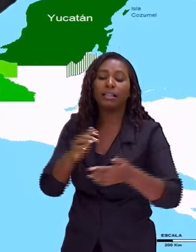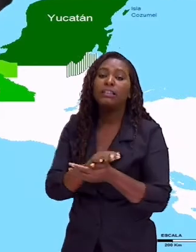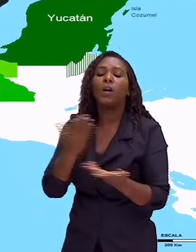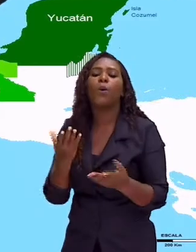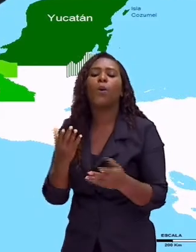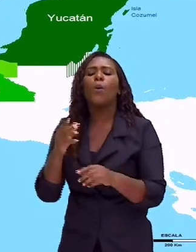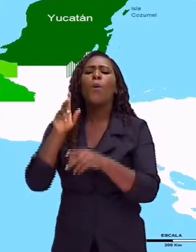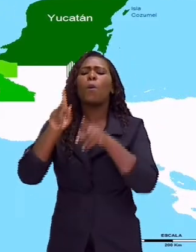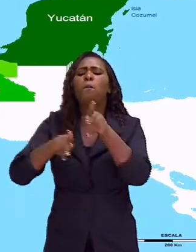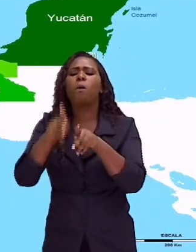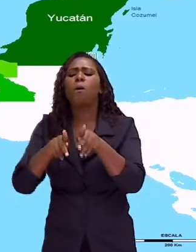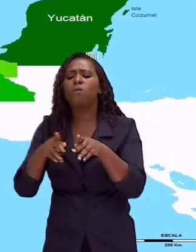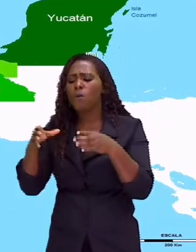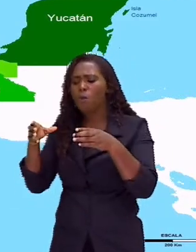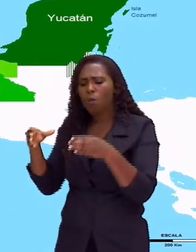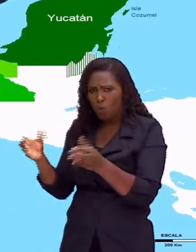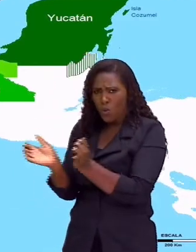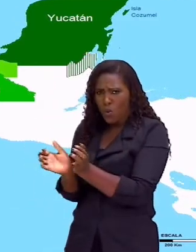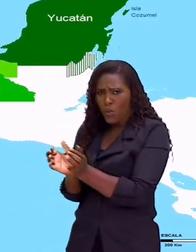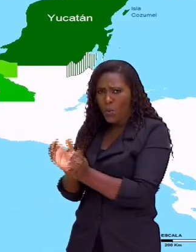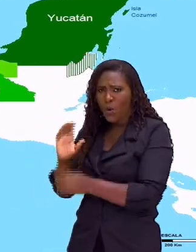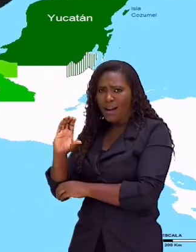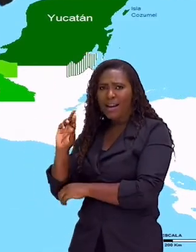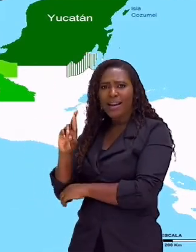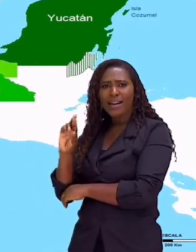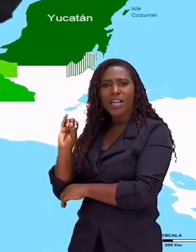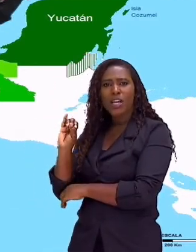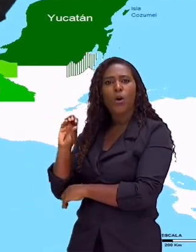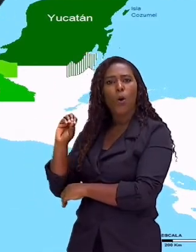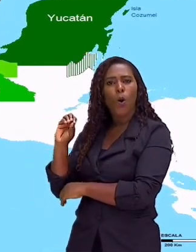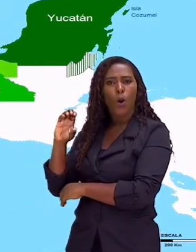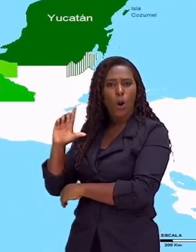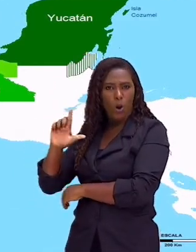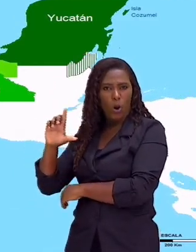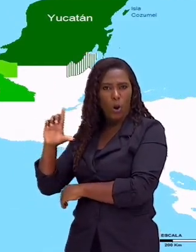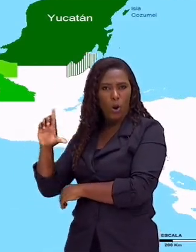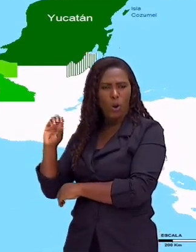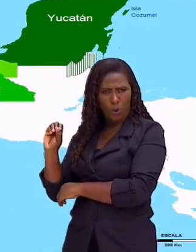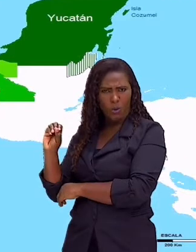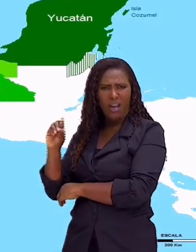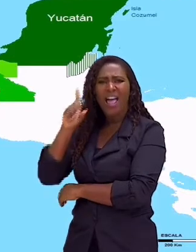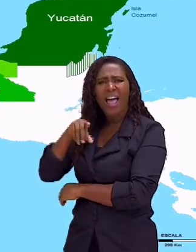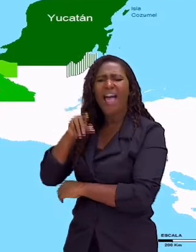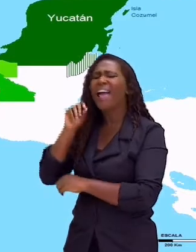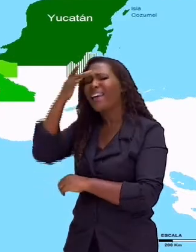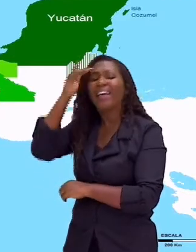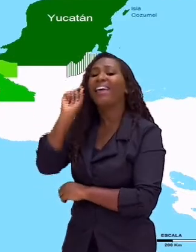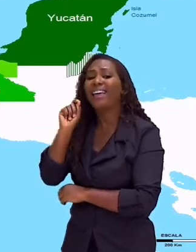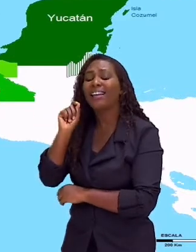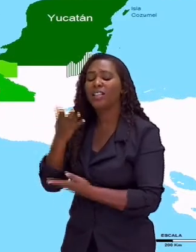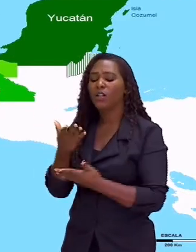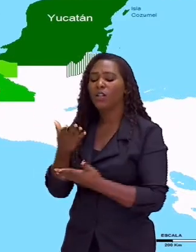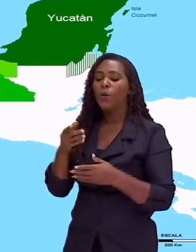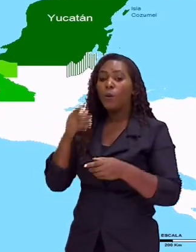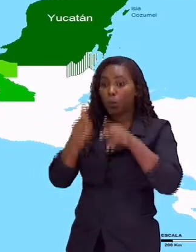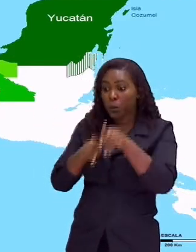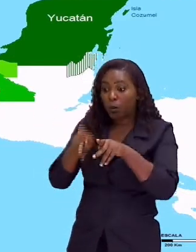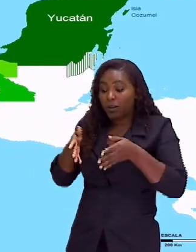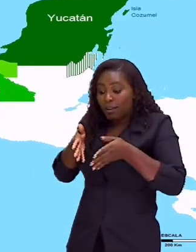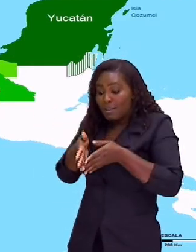América, temia que a organização de um processo revolucionário mobilizasse as